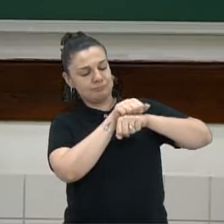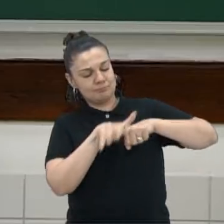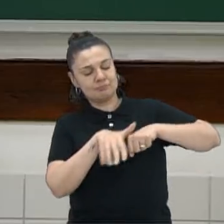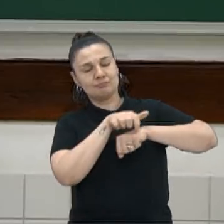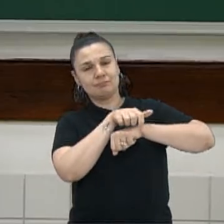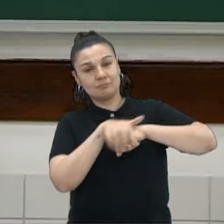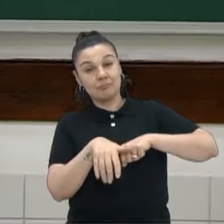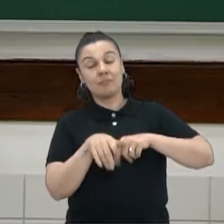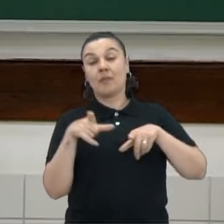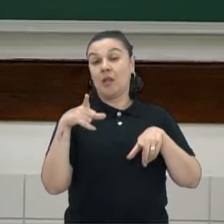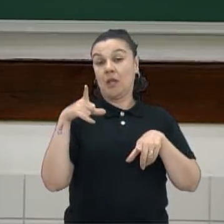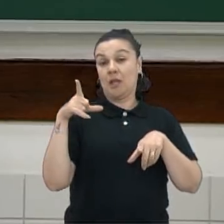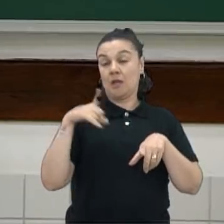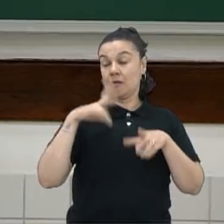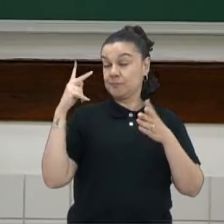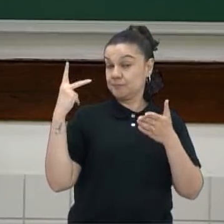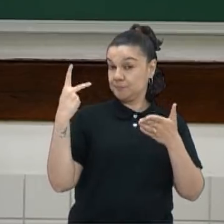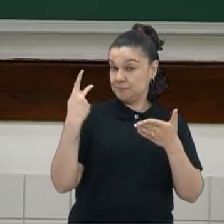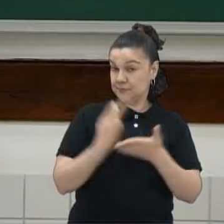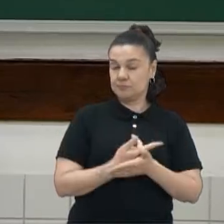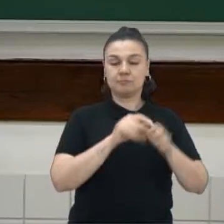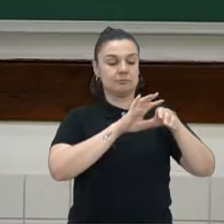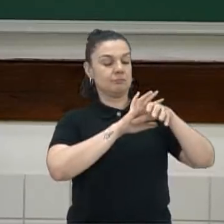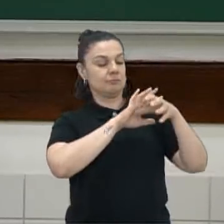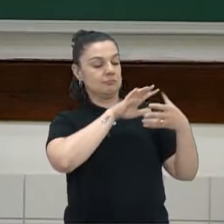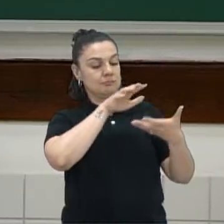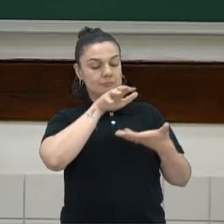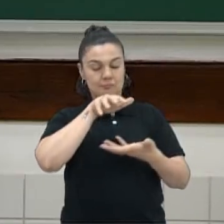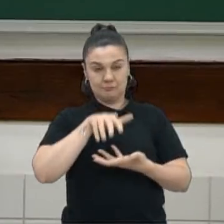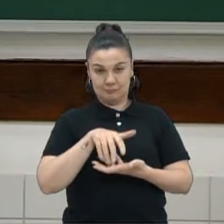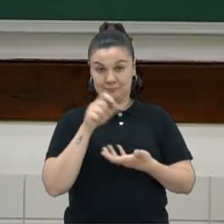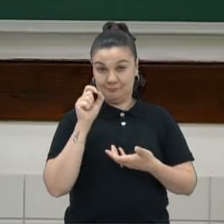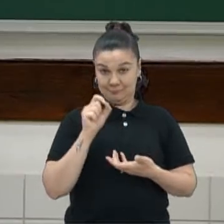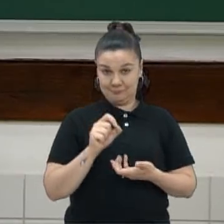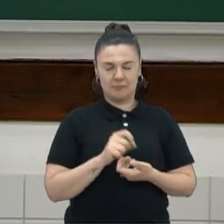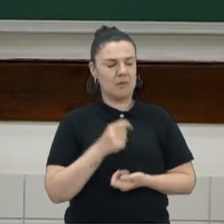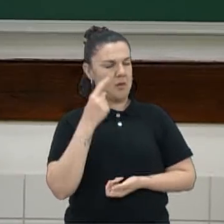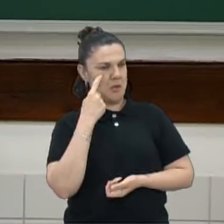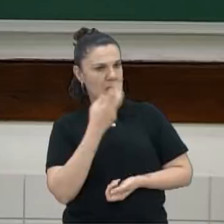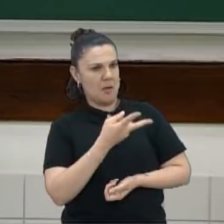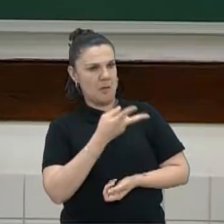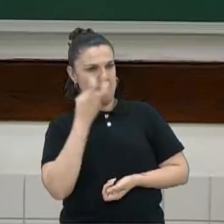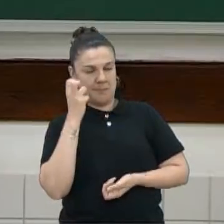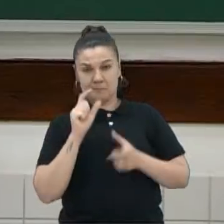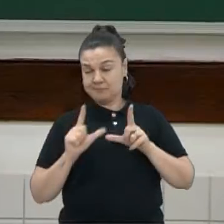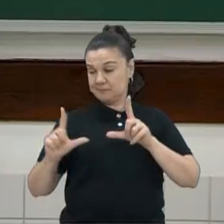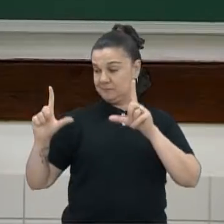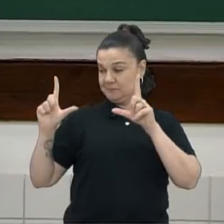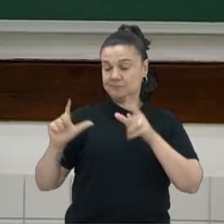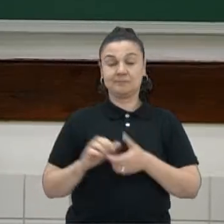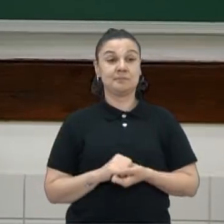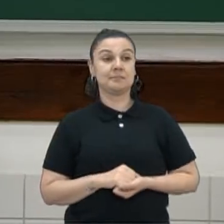tipos de erosão que acontecem na superfície do nosso planeta. Presta atenção na tela.